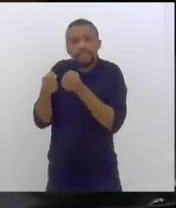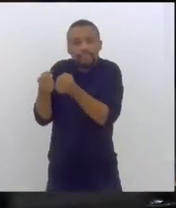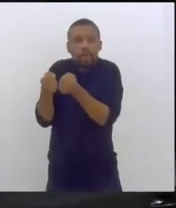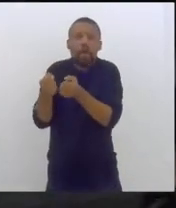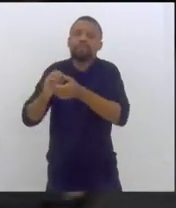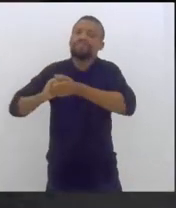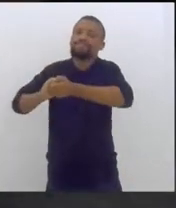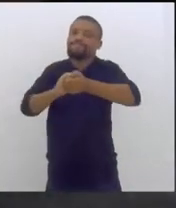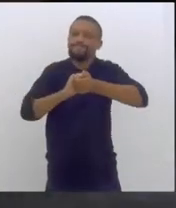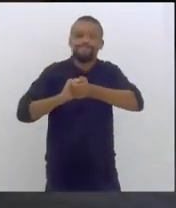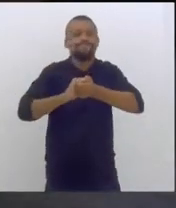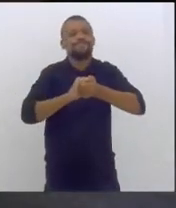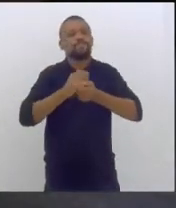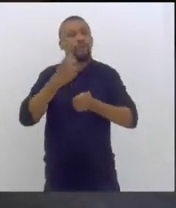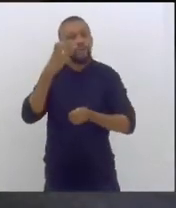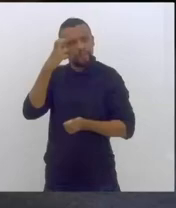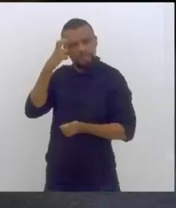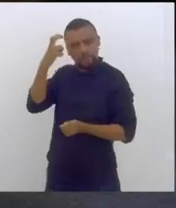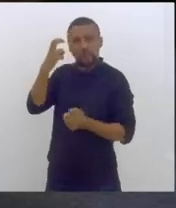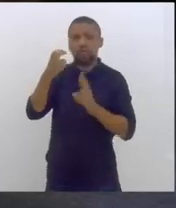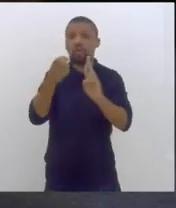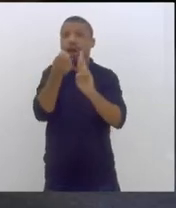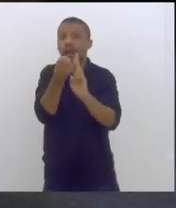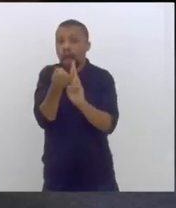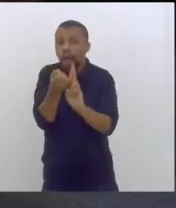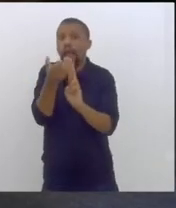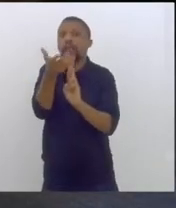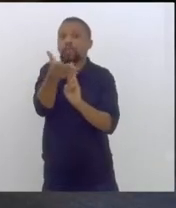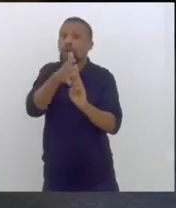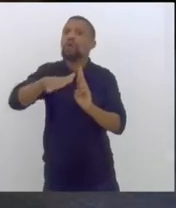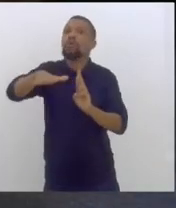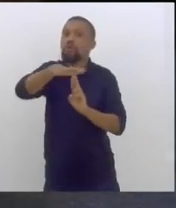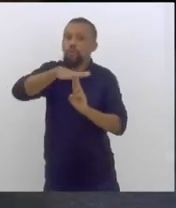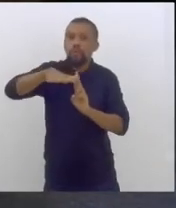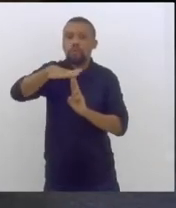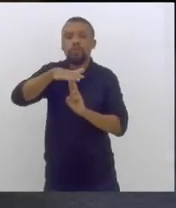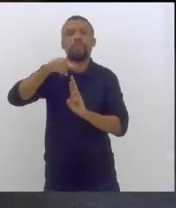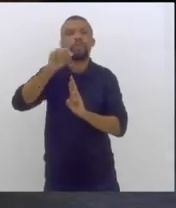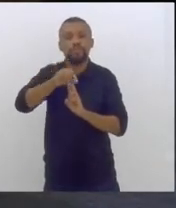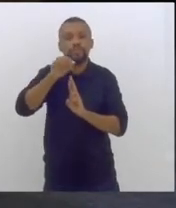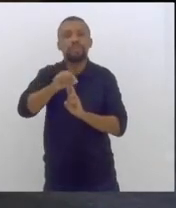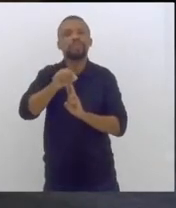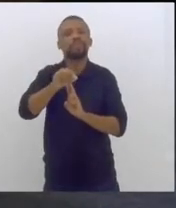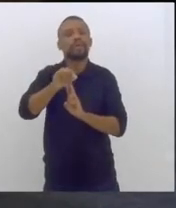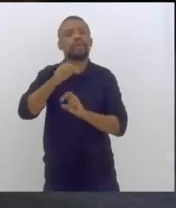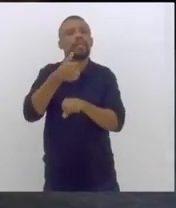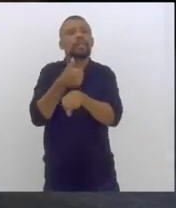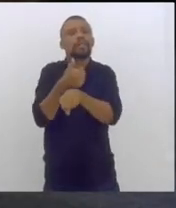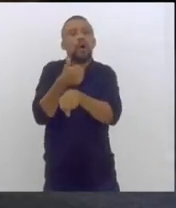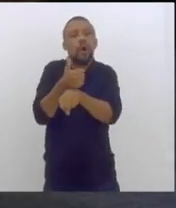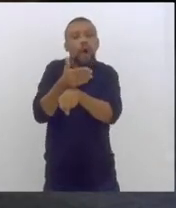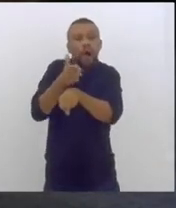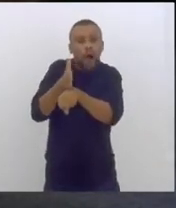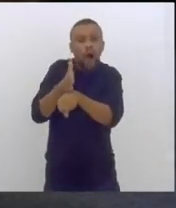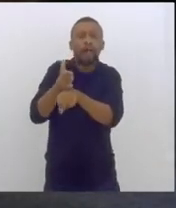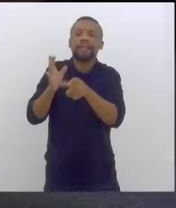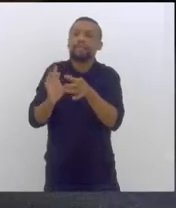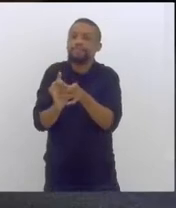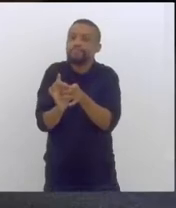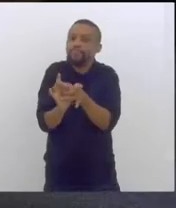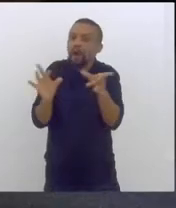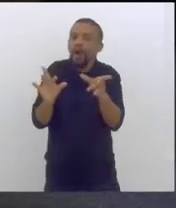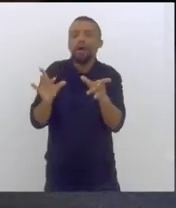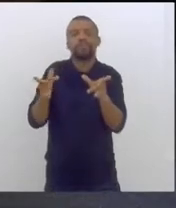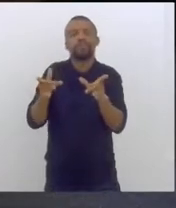complementar sabedoria Luiz Paulo do relator Desembargador Agostinho Almeida enfim que o tempo todo esteve aberto a ouvir as